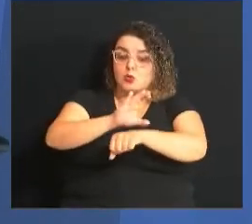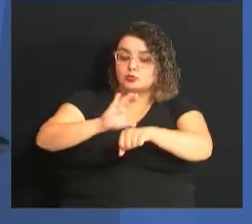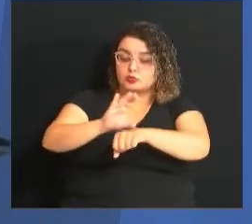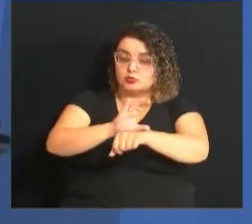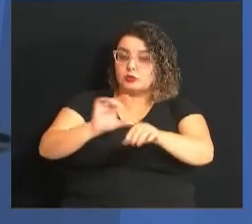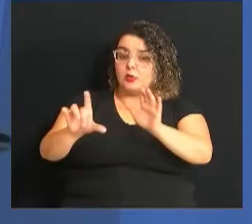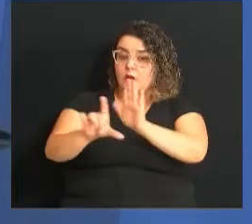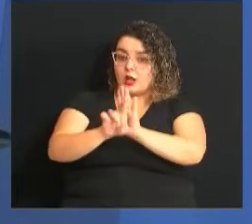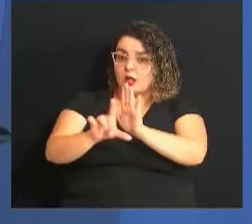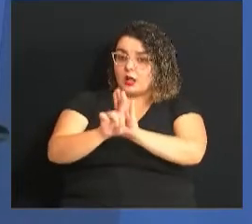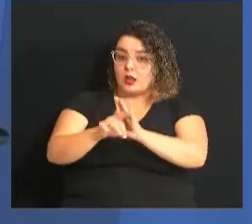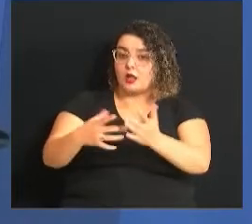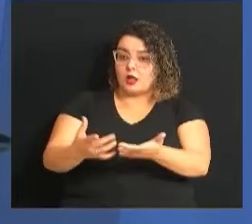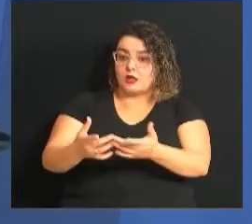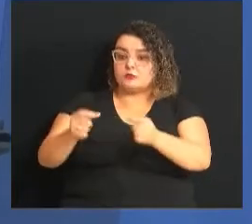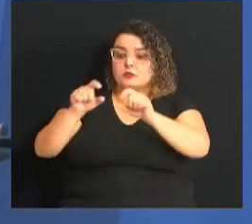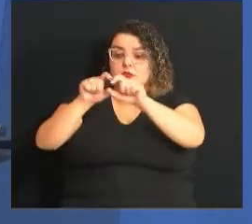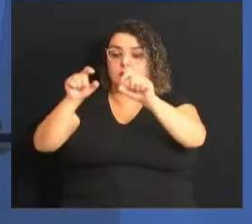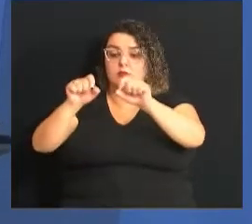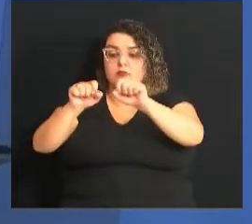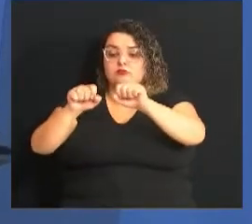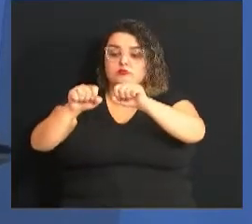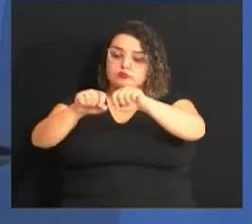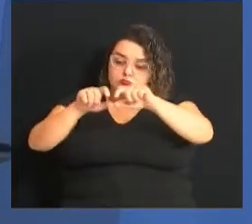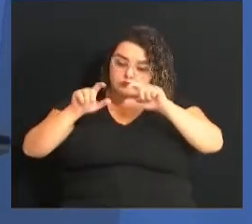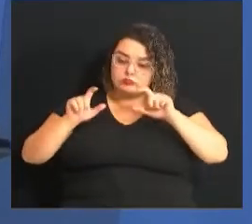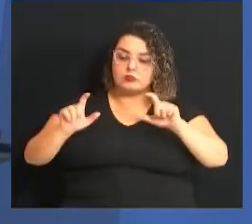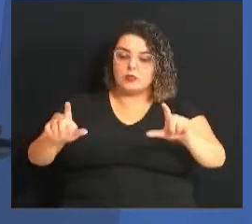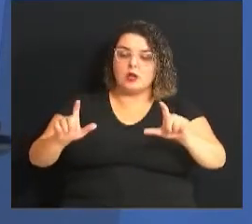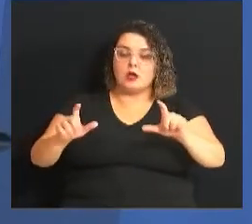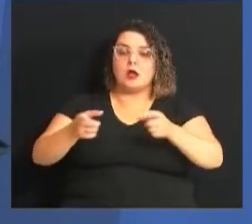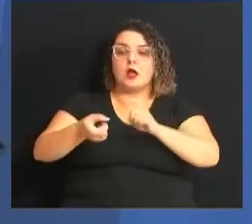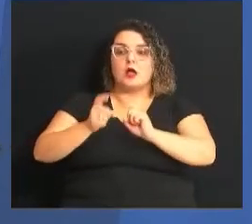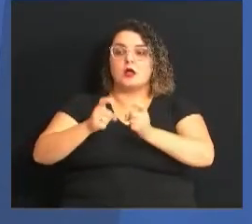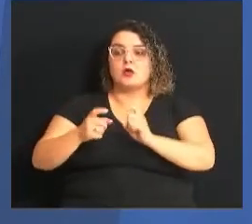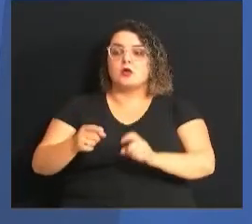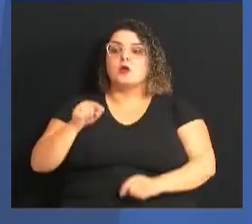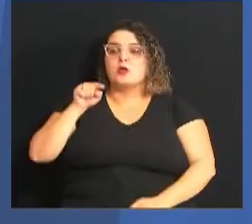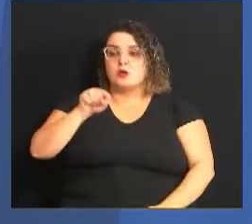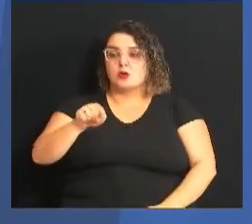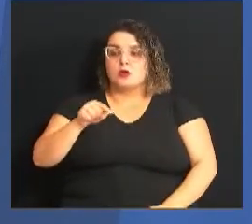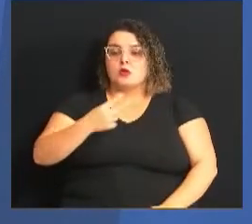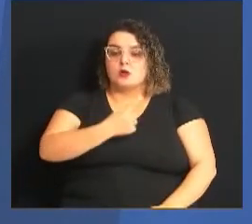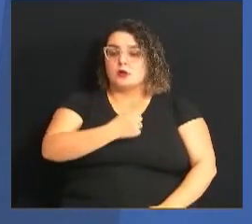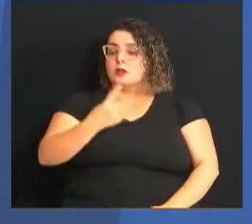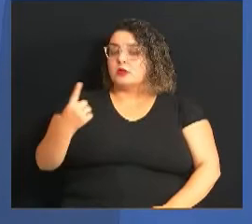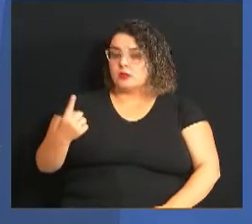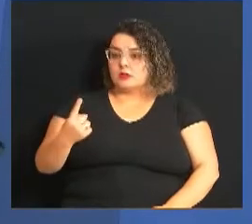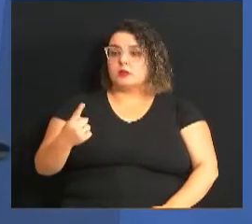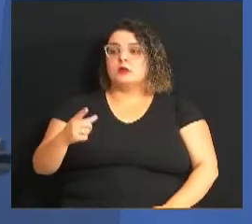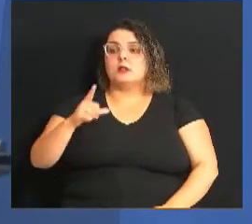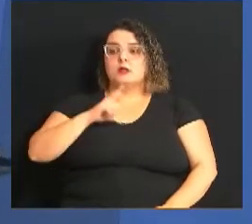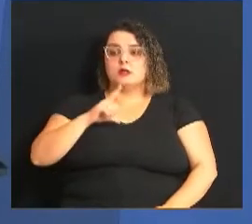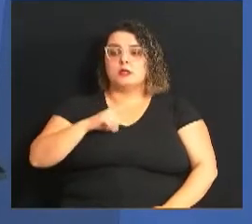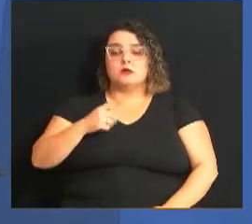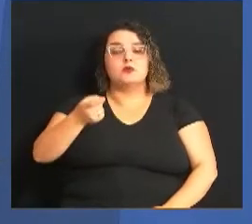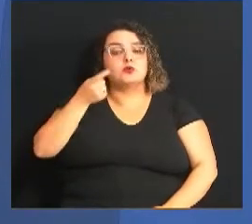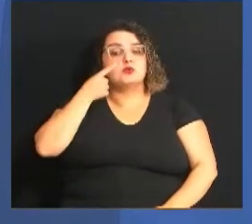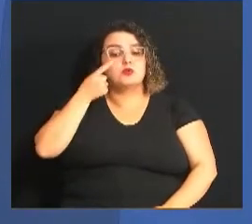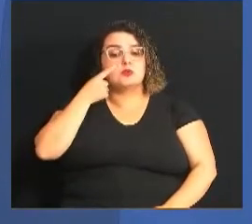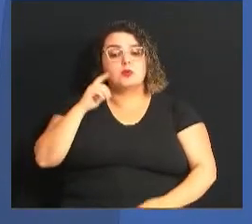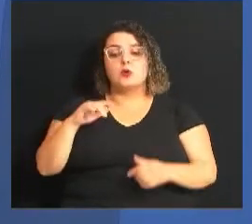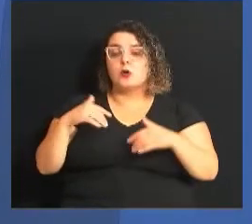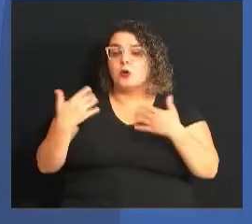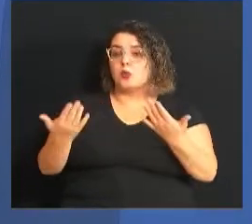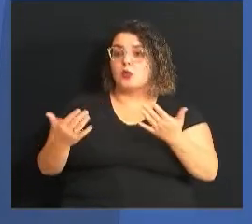Legalidade, vai abrir uma outra aba que tem o item Reunião, você entra na 11ª e lá você confere quais são